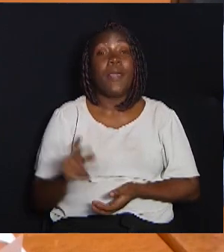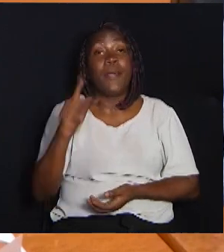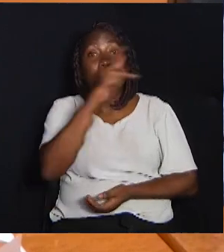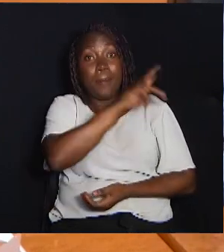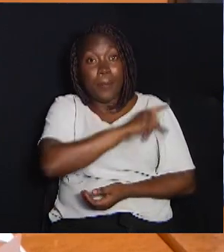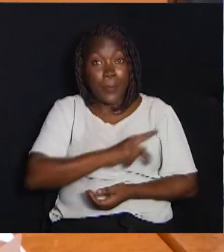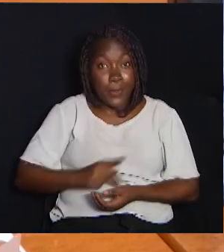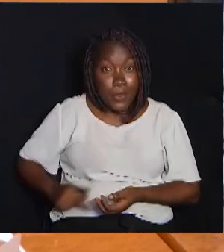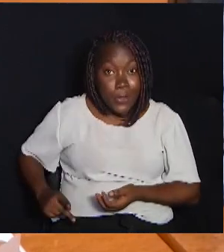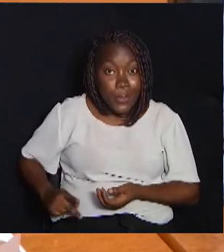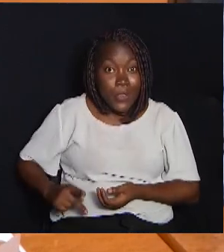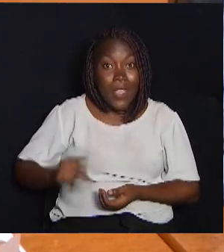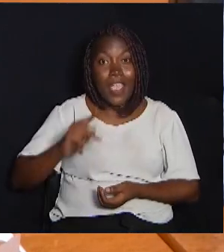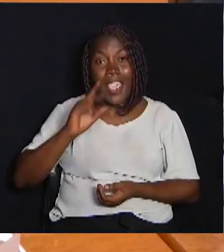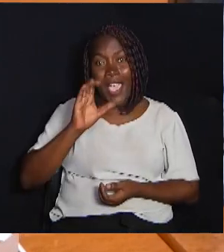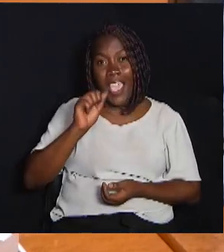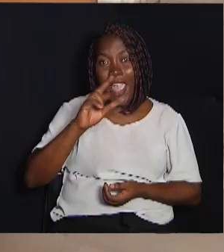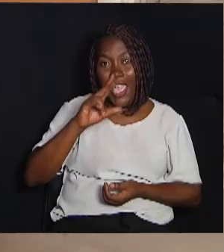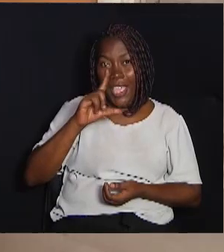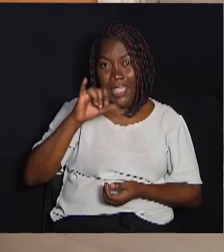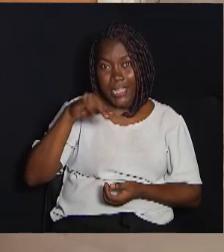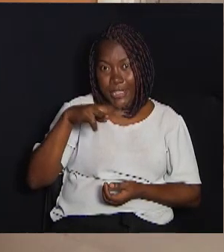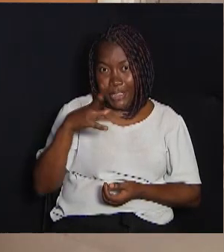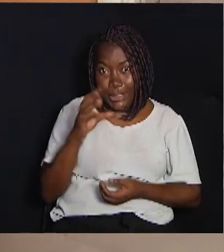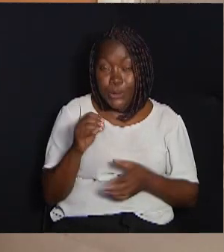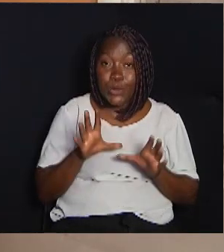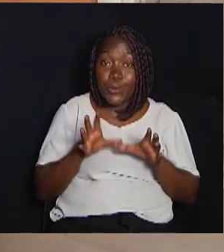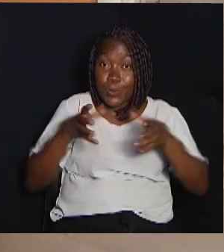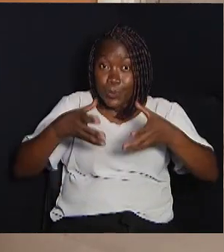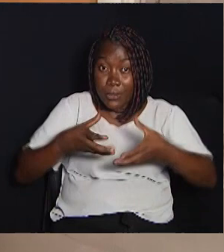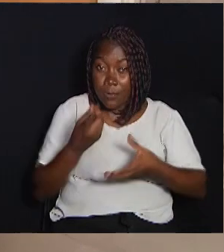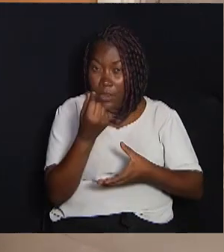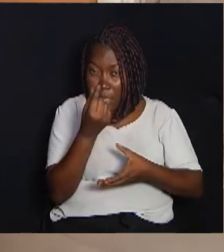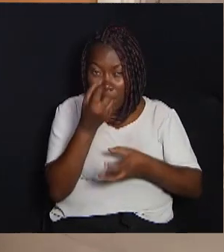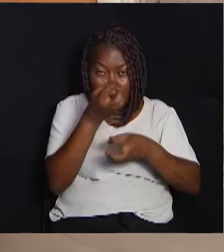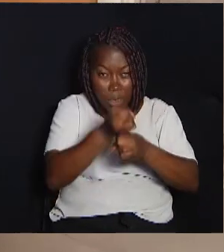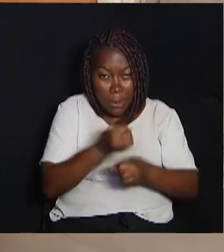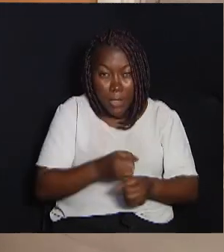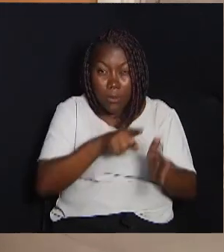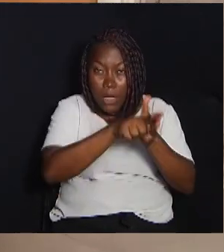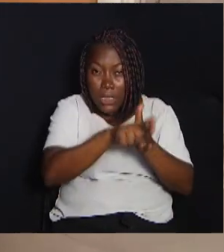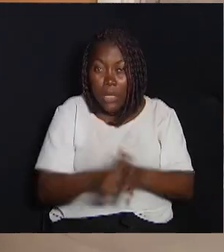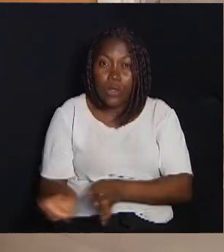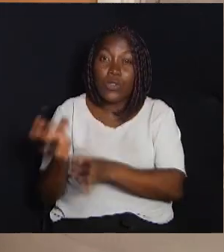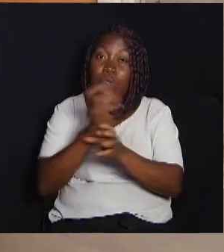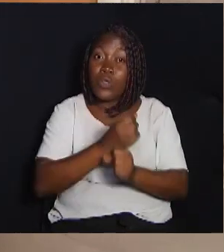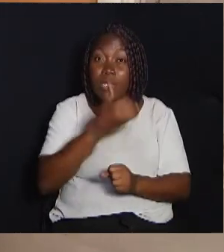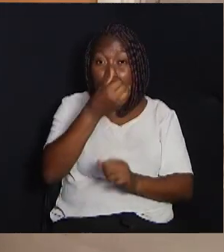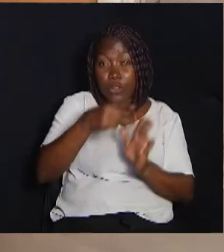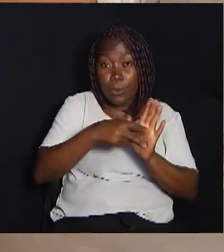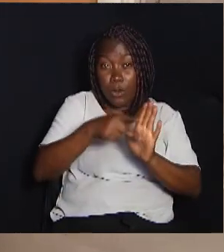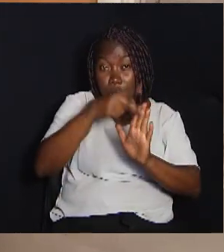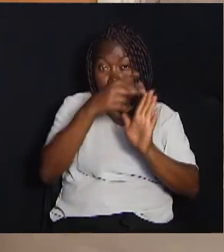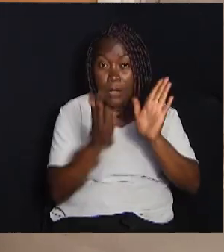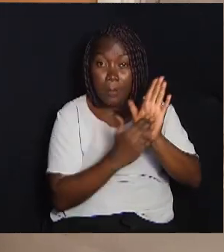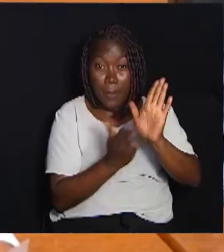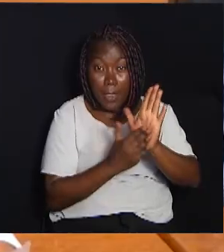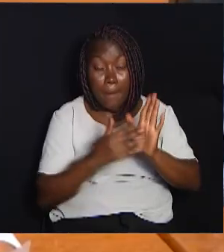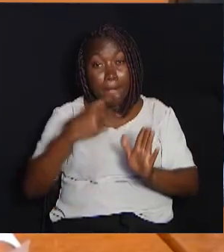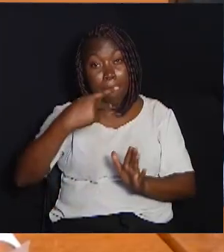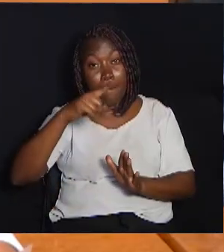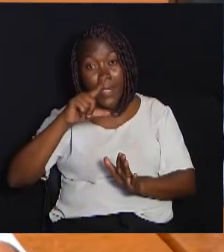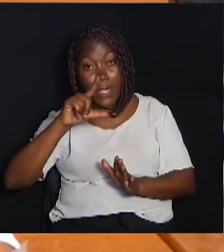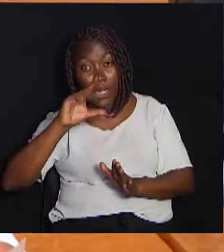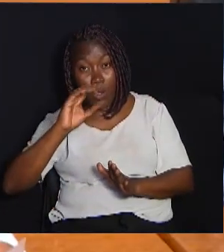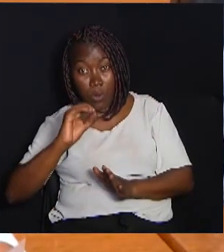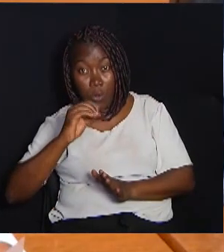presidida pelo vereador Carlinhos comelo a comissão de Finanças e orçamento analisou os seis projetos que estavam na pauta